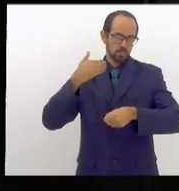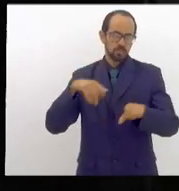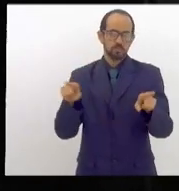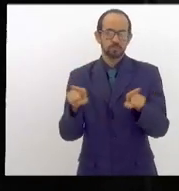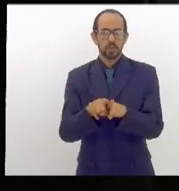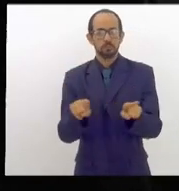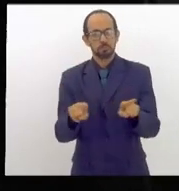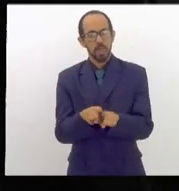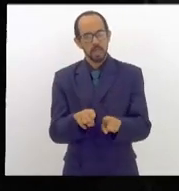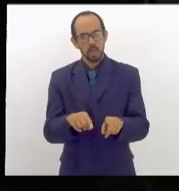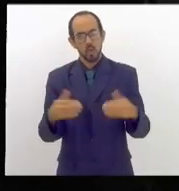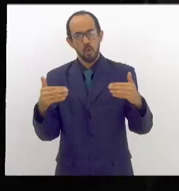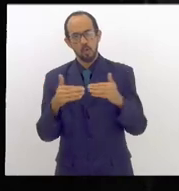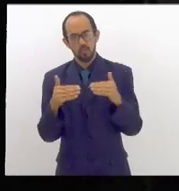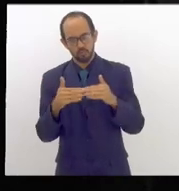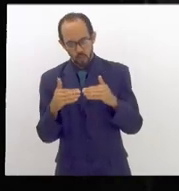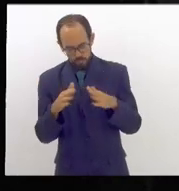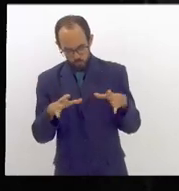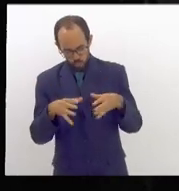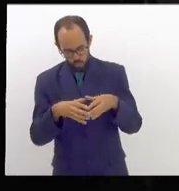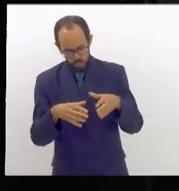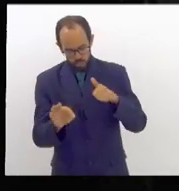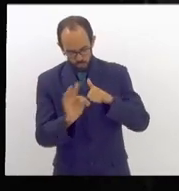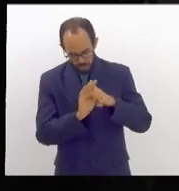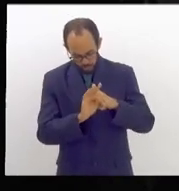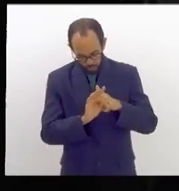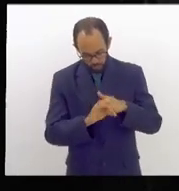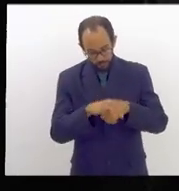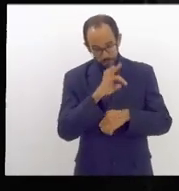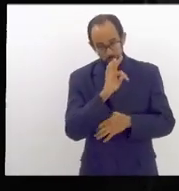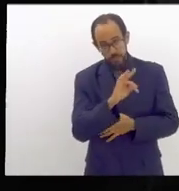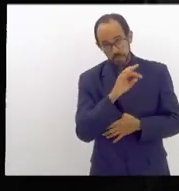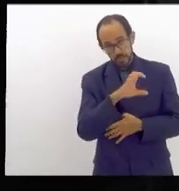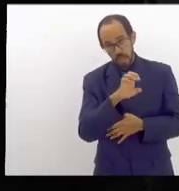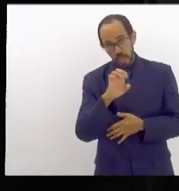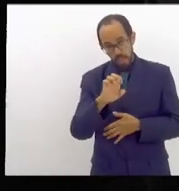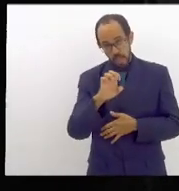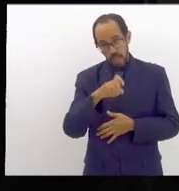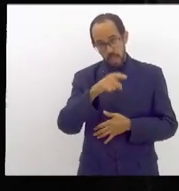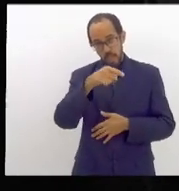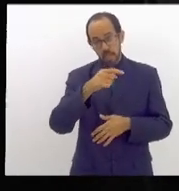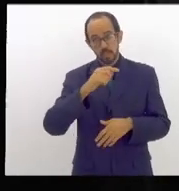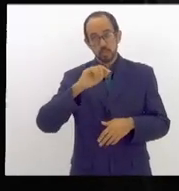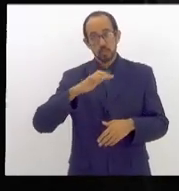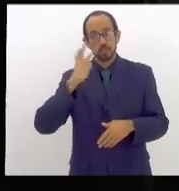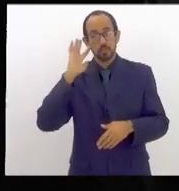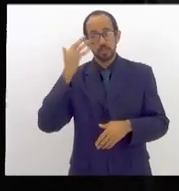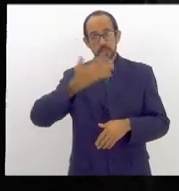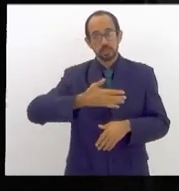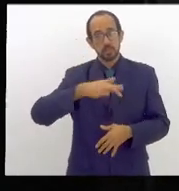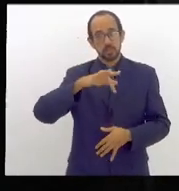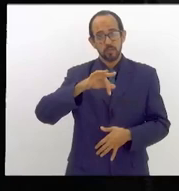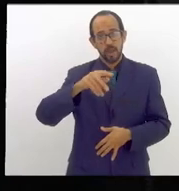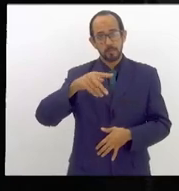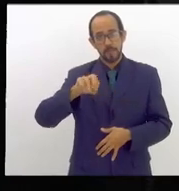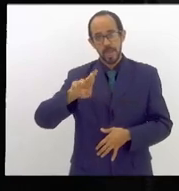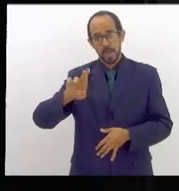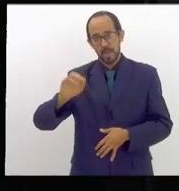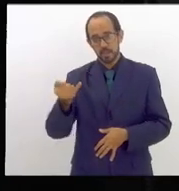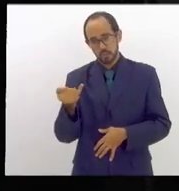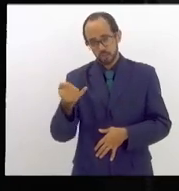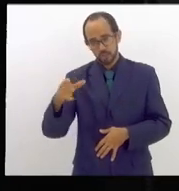instrutivo o Tribunal de Contas tomou uma decisão Em relação à faperj é que tem receitas vinculadas